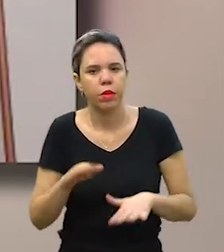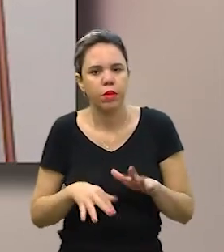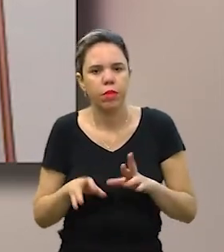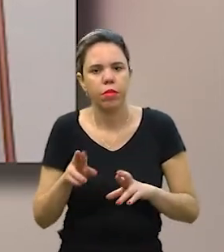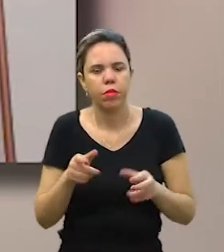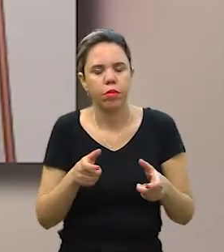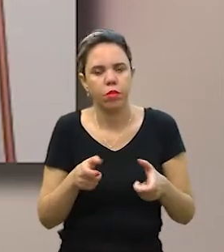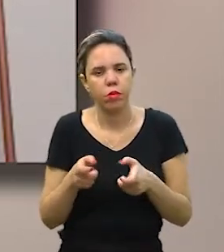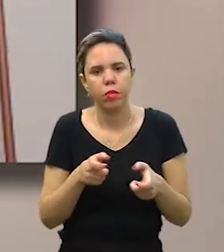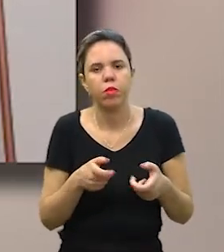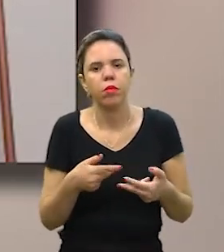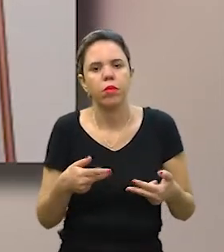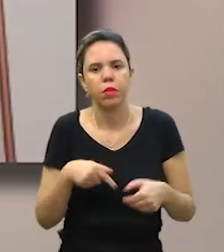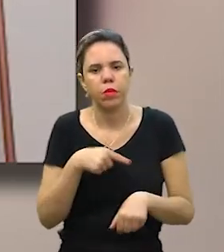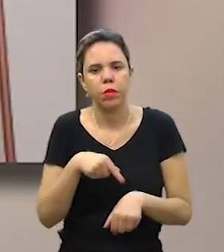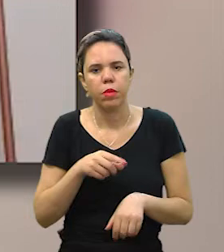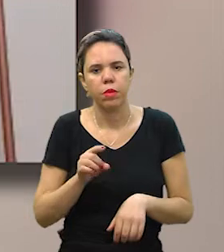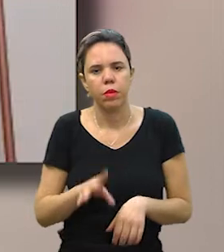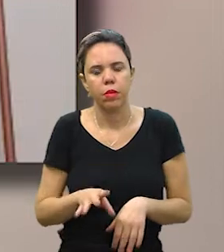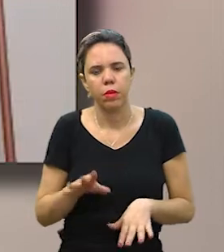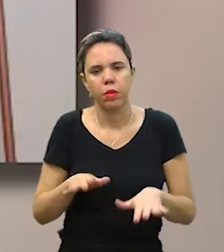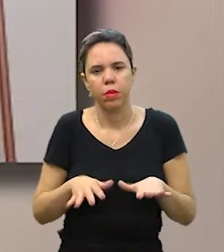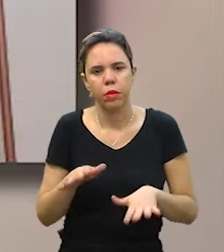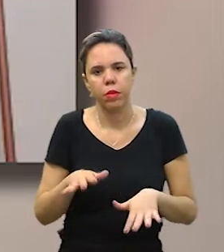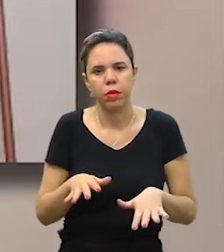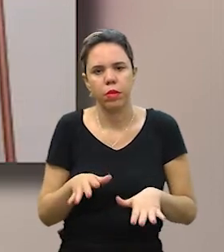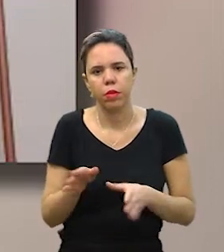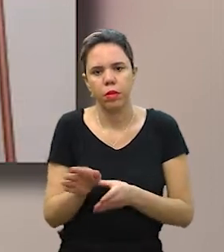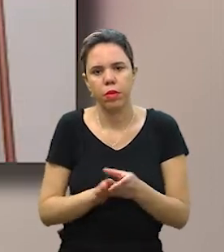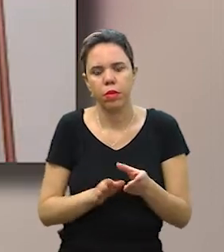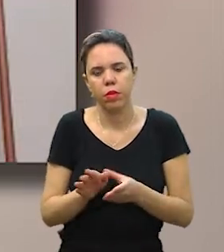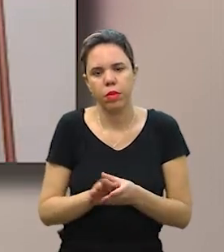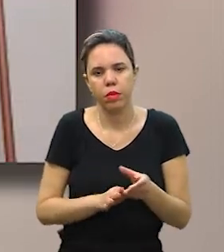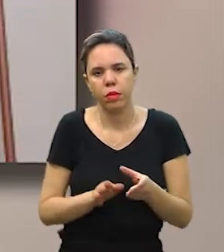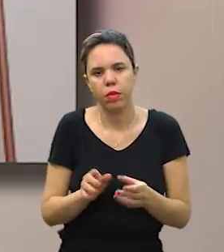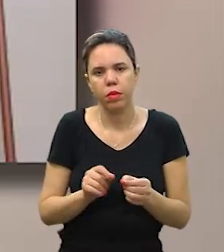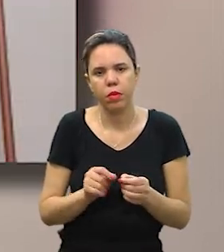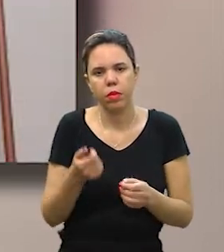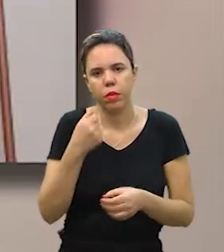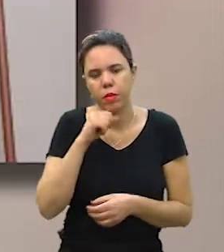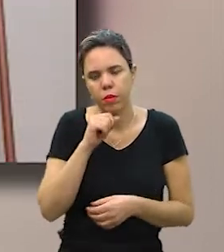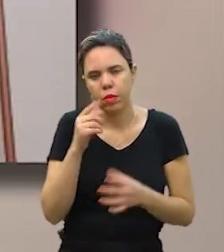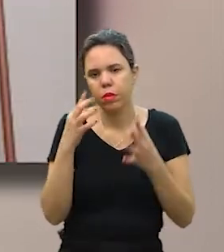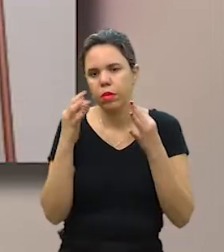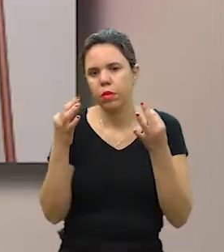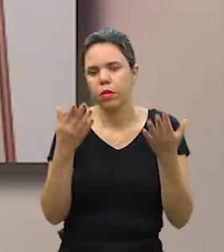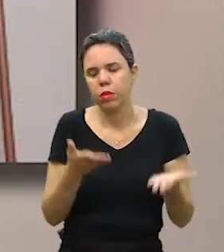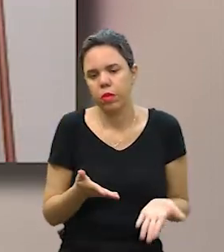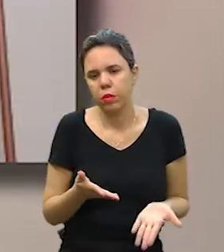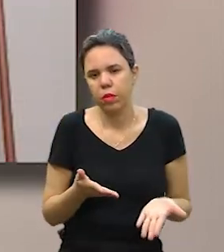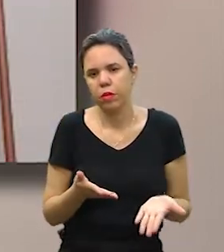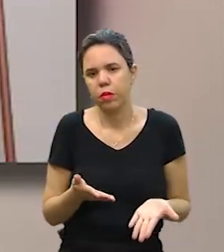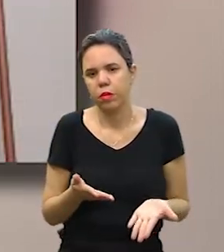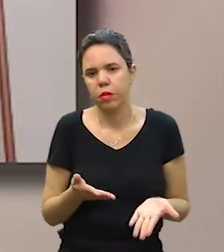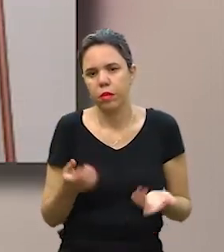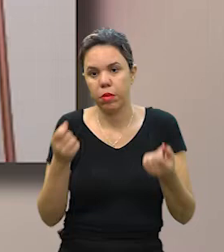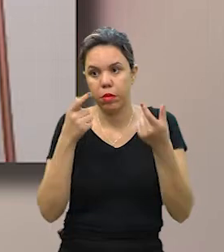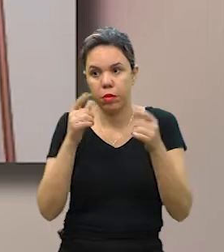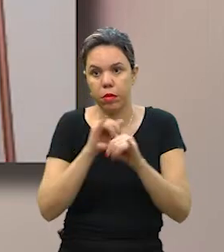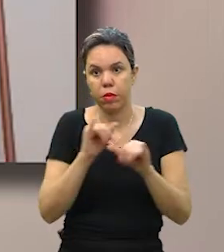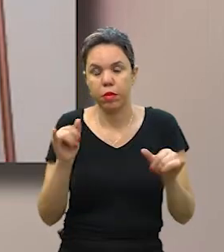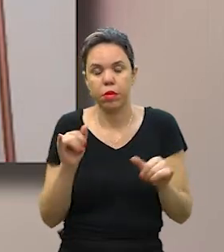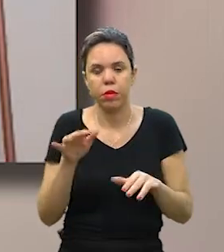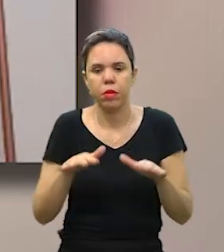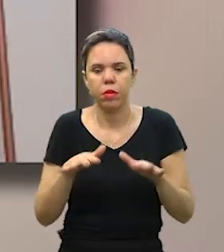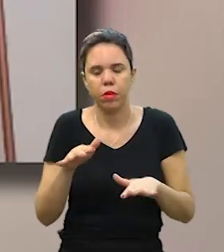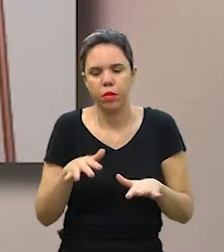uma observação por algumas horas, às vezes a gente orienta apenas que a mãe se atente a esses sinais de alerta, tá?